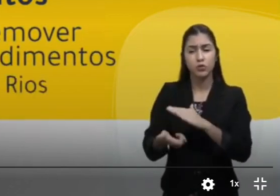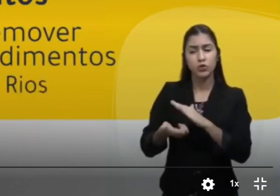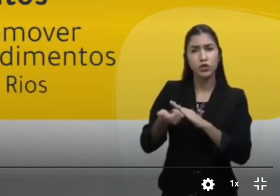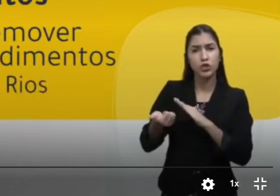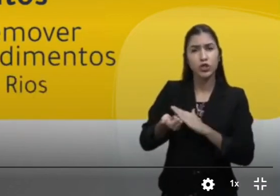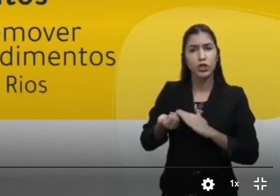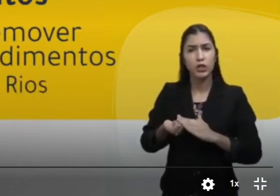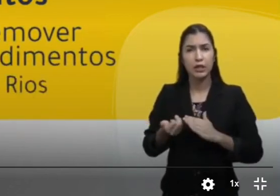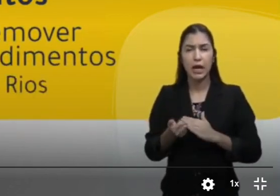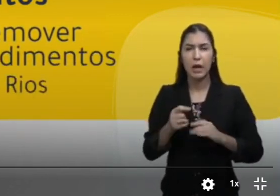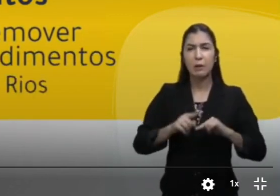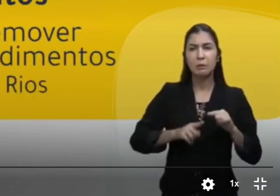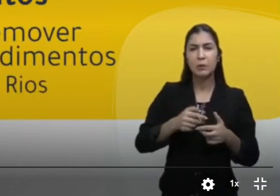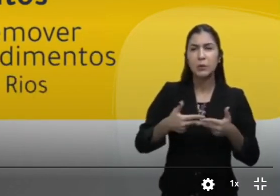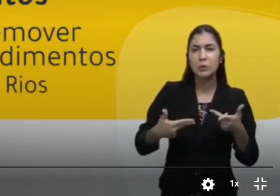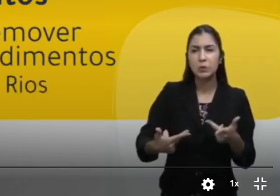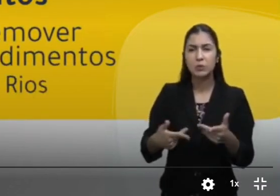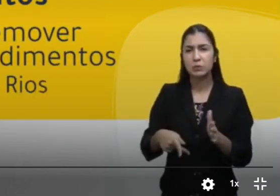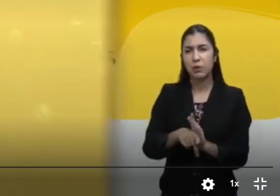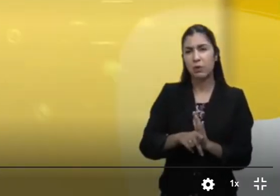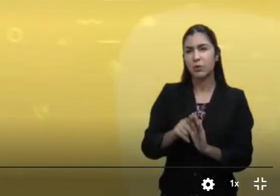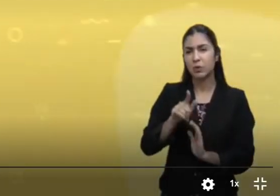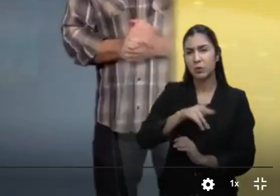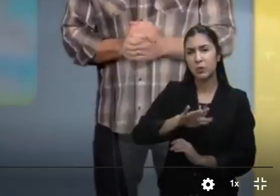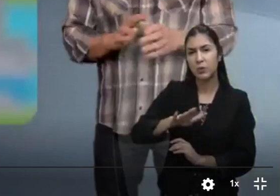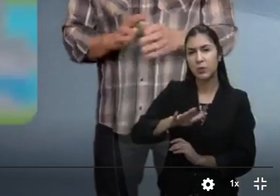sedimentos transportados pelos rios.